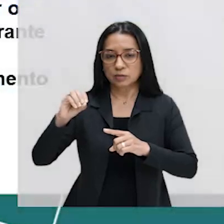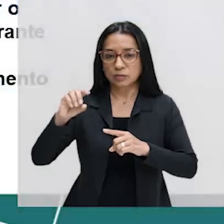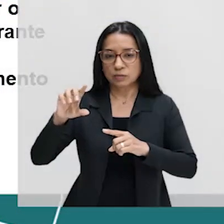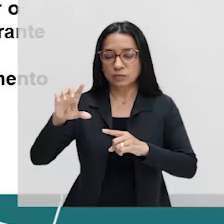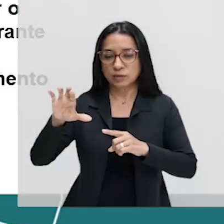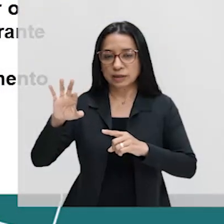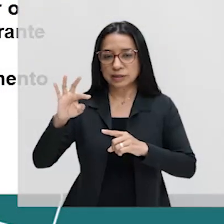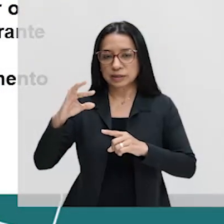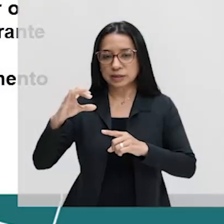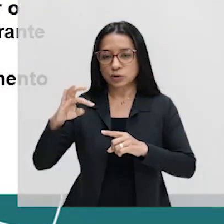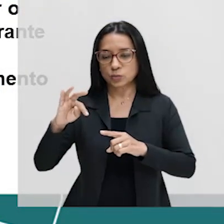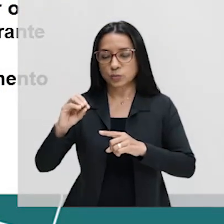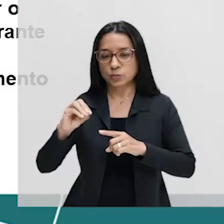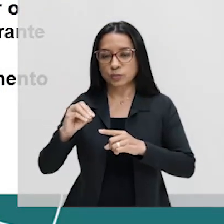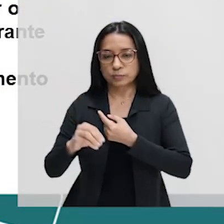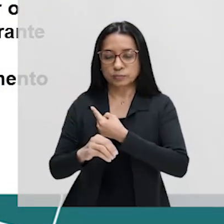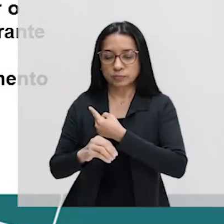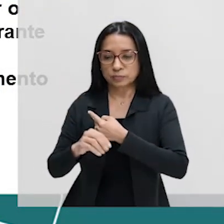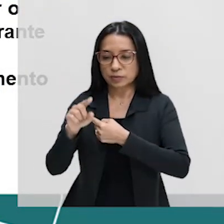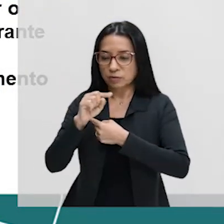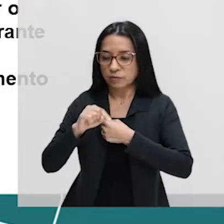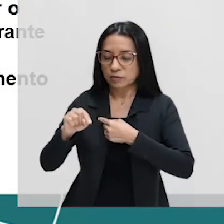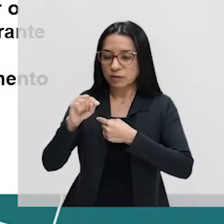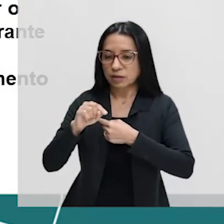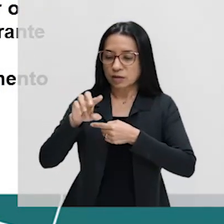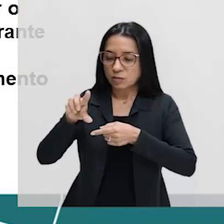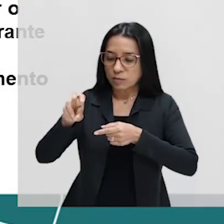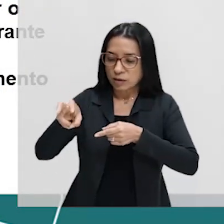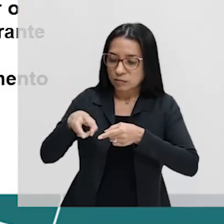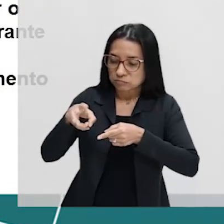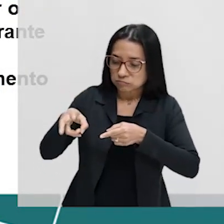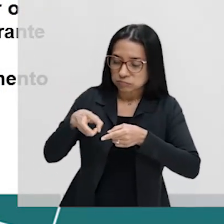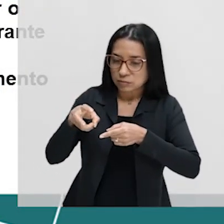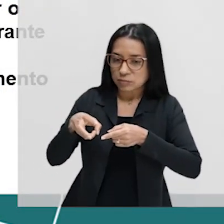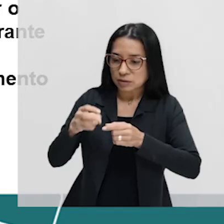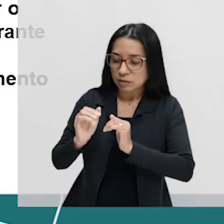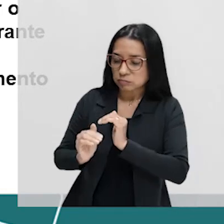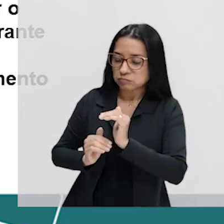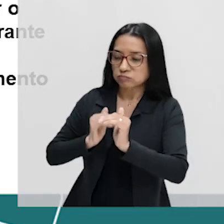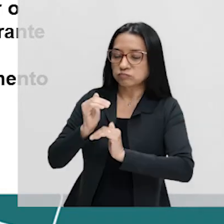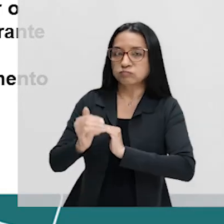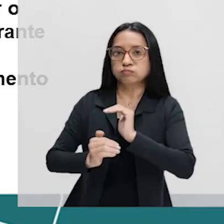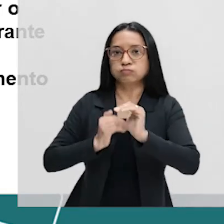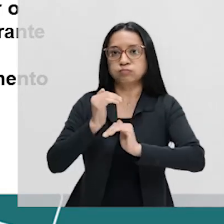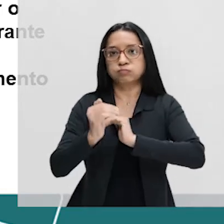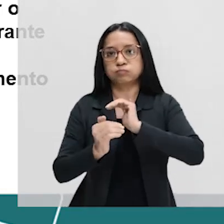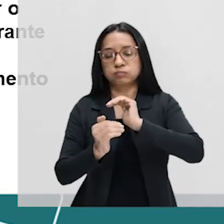esse vitelo, ele é suficiente para alimentar o embrião durante todo o desenvolvimento.